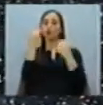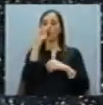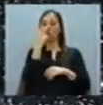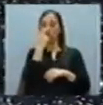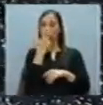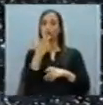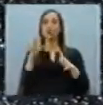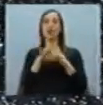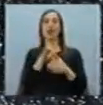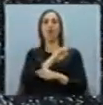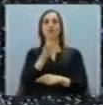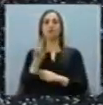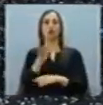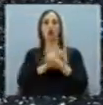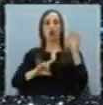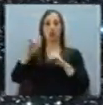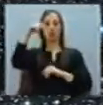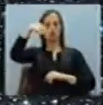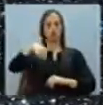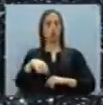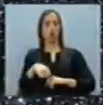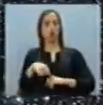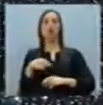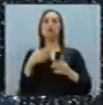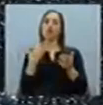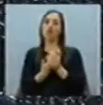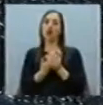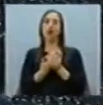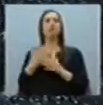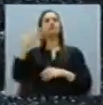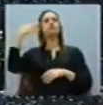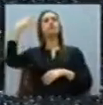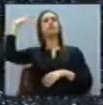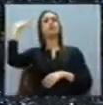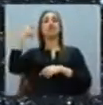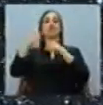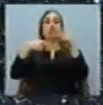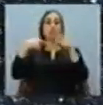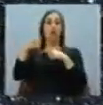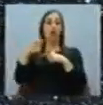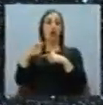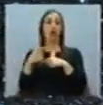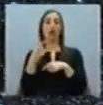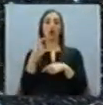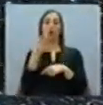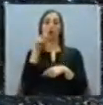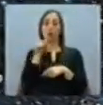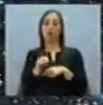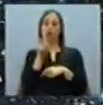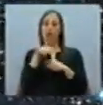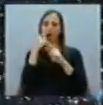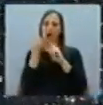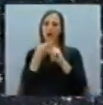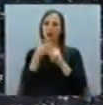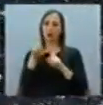Observatório Europeu do Sul e que nos leva até uma estrela que está situada a cerca de 4.000 anos-luz de distância. Bem, não é bem uma